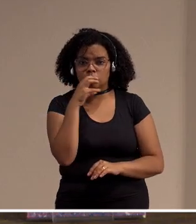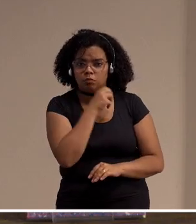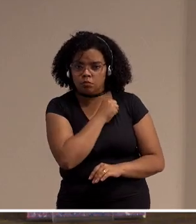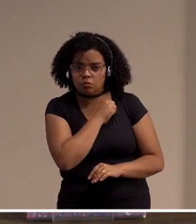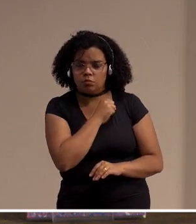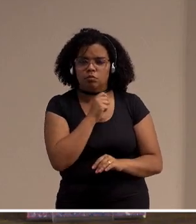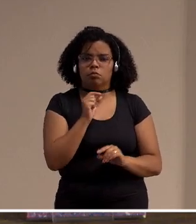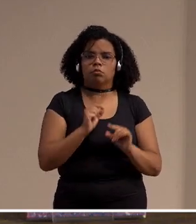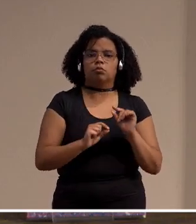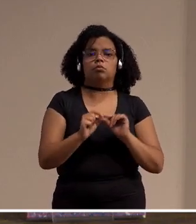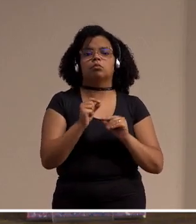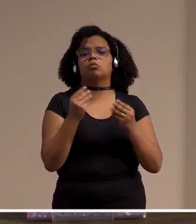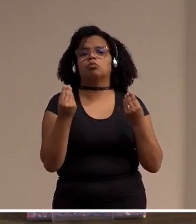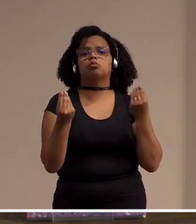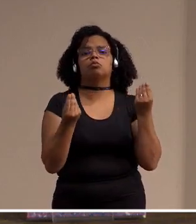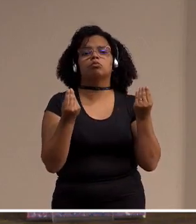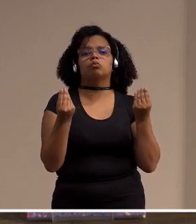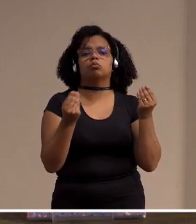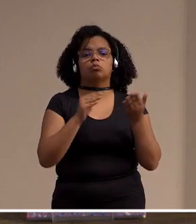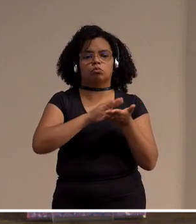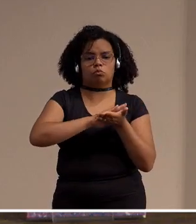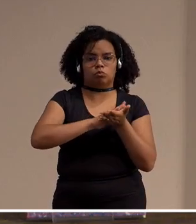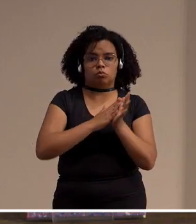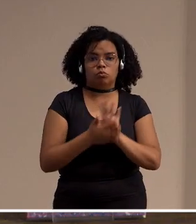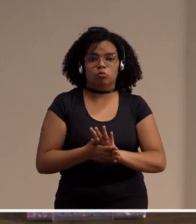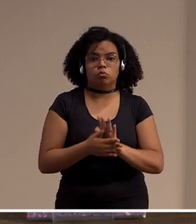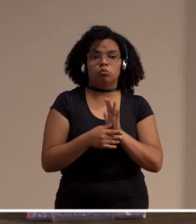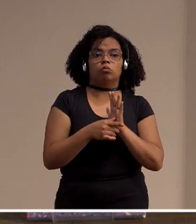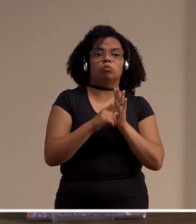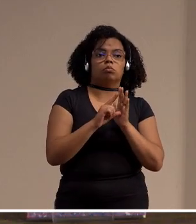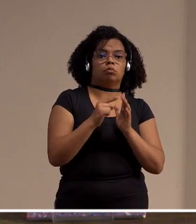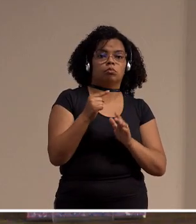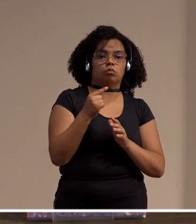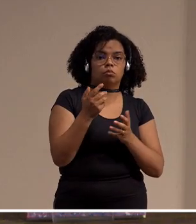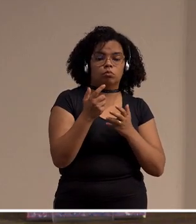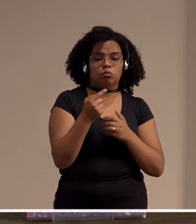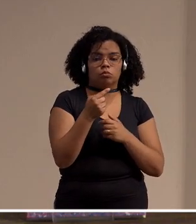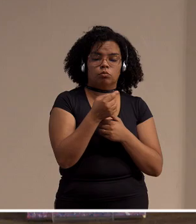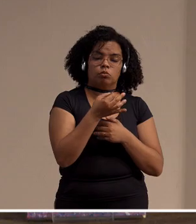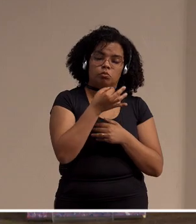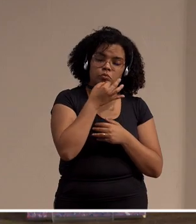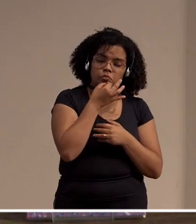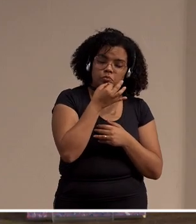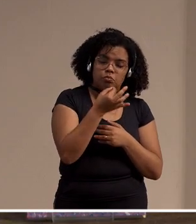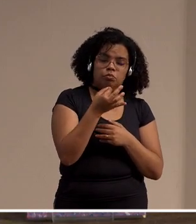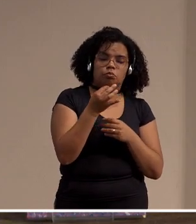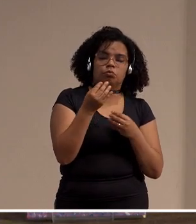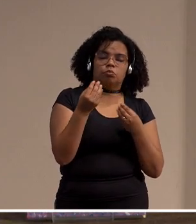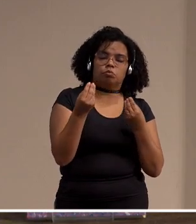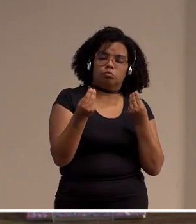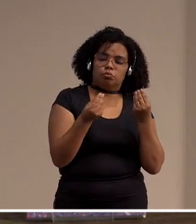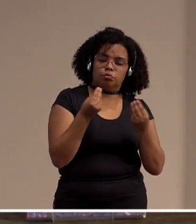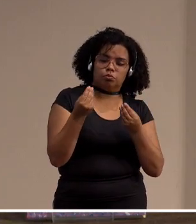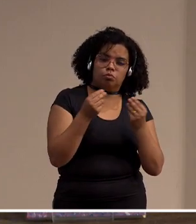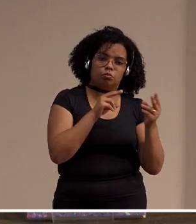é como se ele já te destruiu antes. Eu queria que tu comentasse um pouco sobre essa